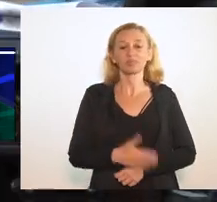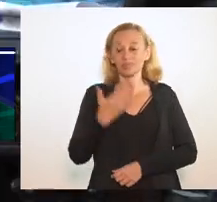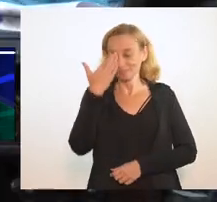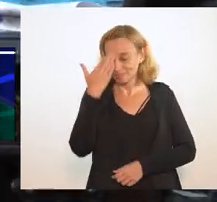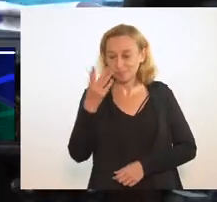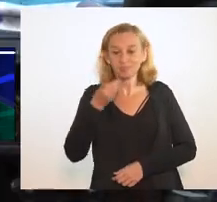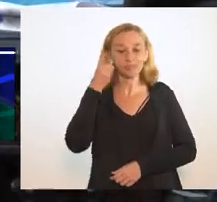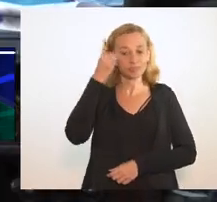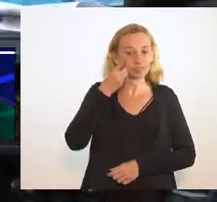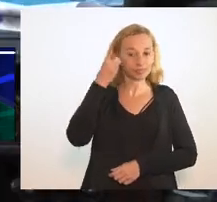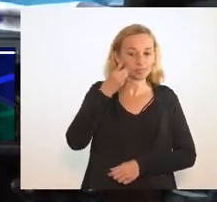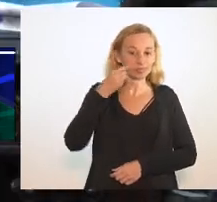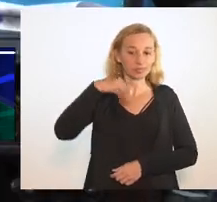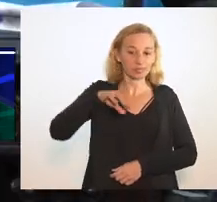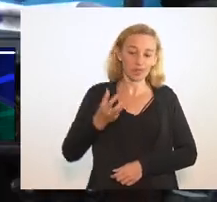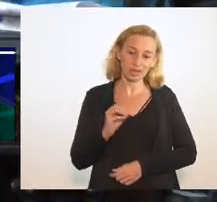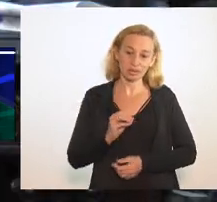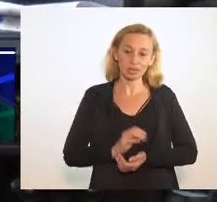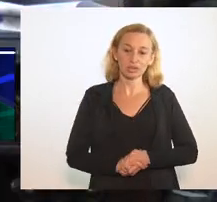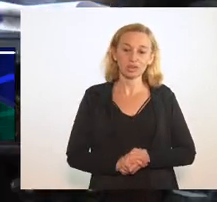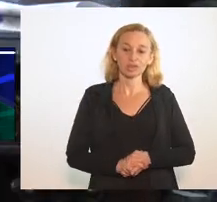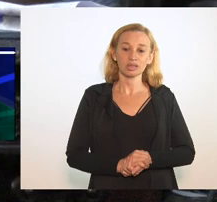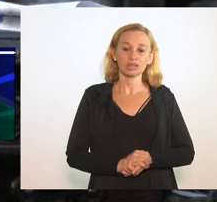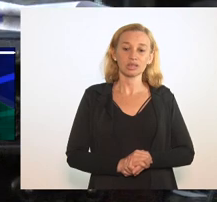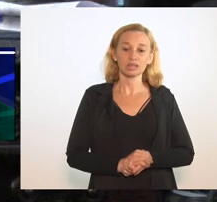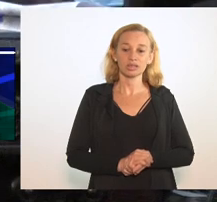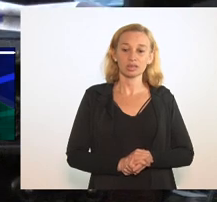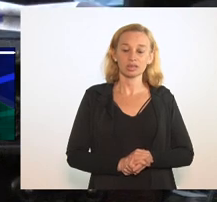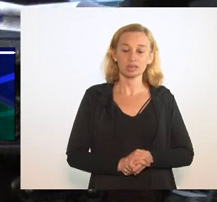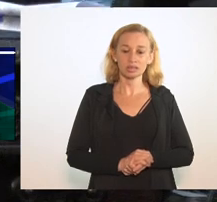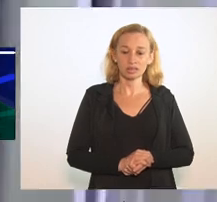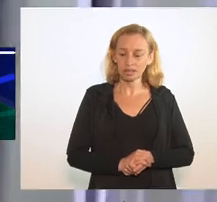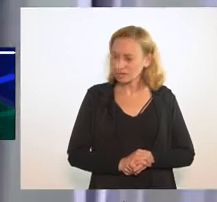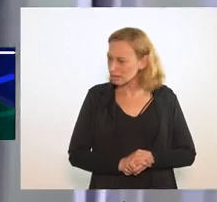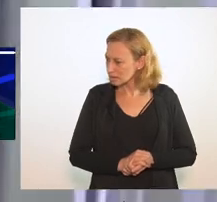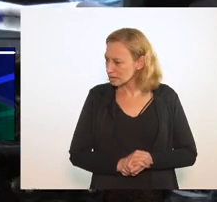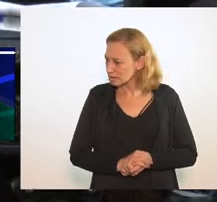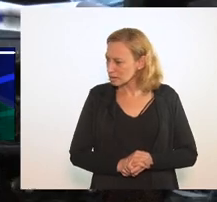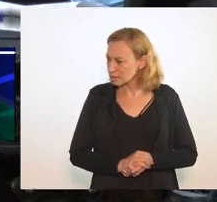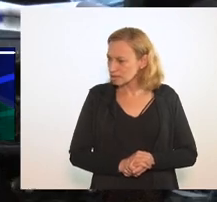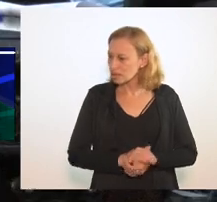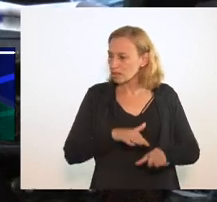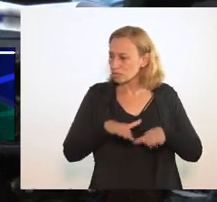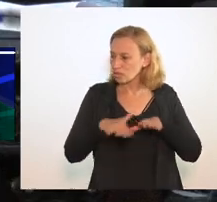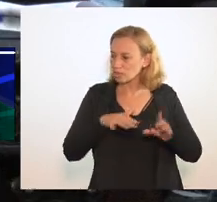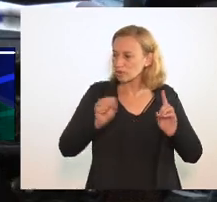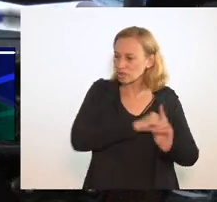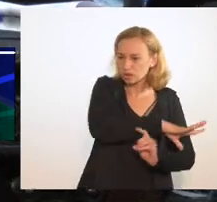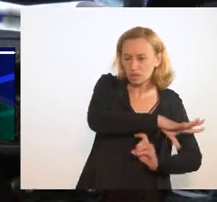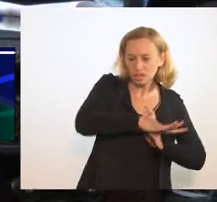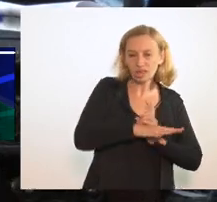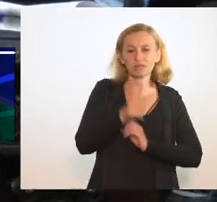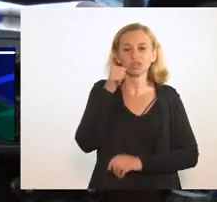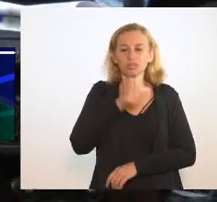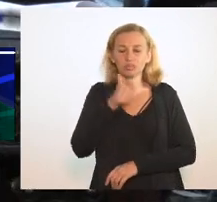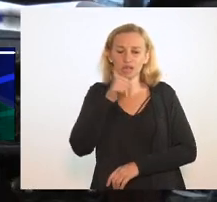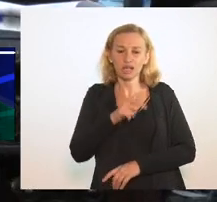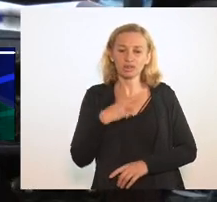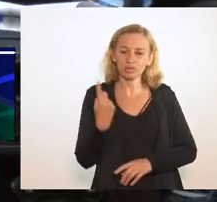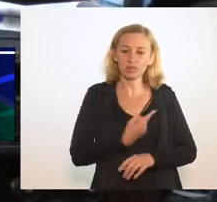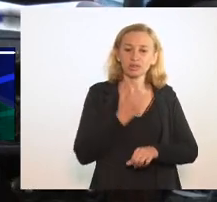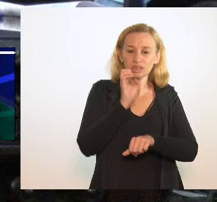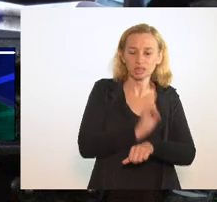Obrigada, deputado Márcio. Então, vou fazer a leitura do manifesto, que é do movimento social das mulheres do nosso